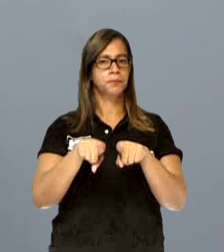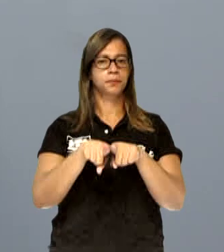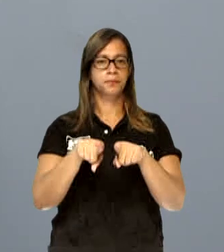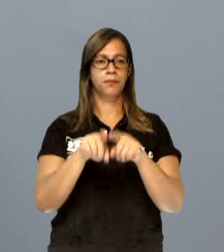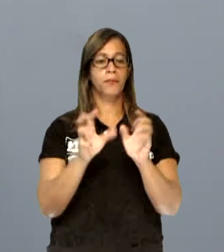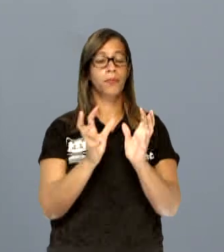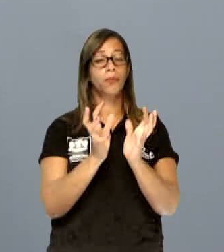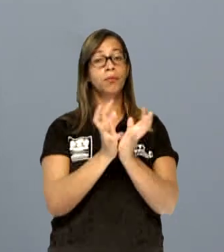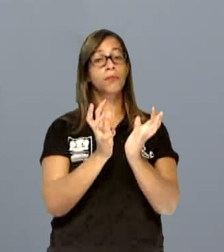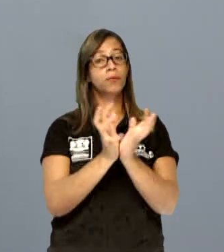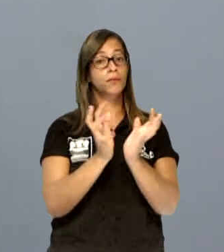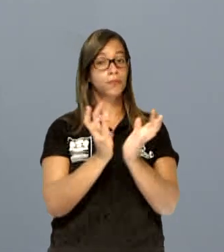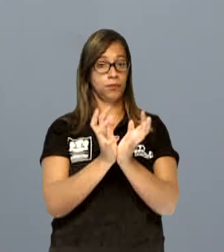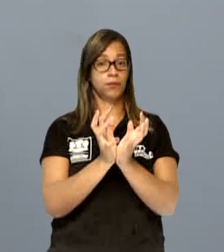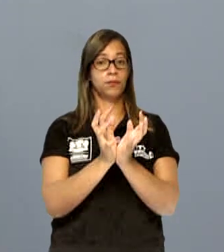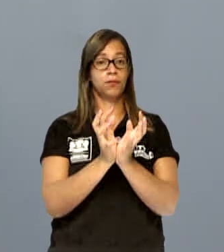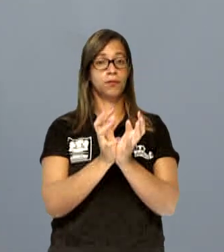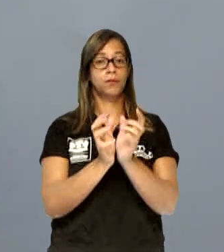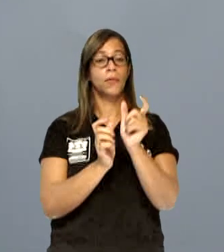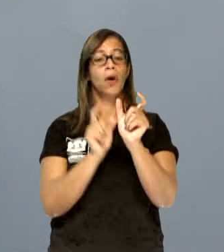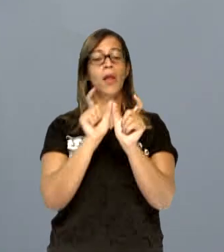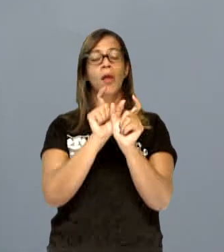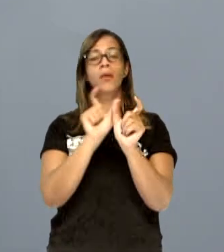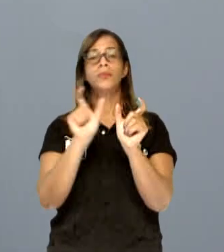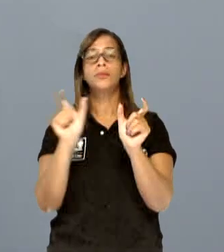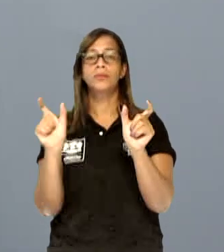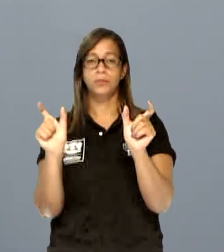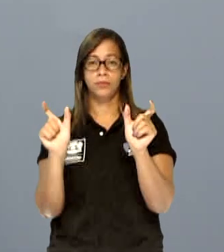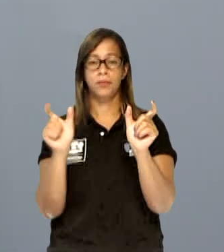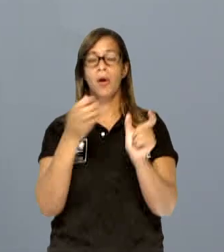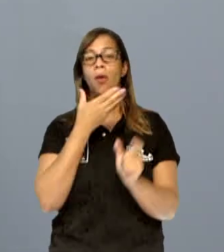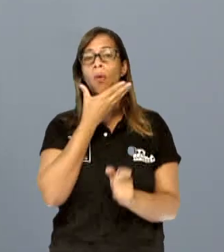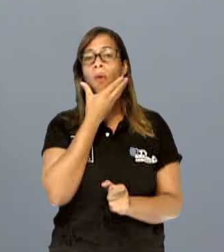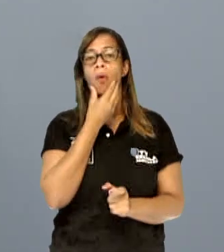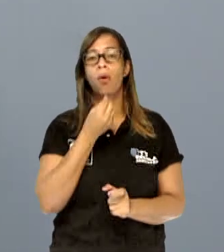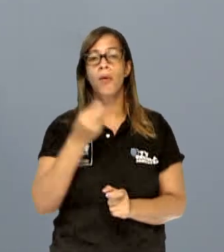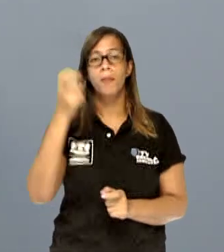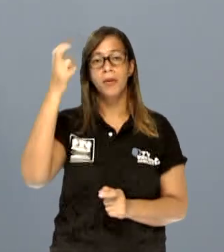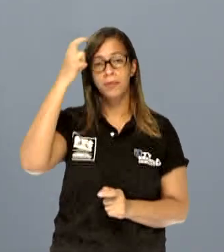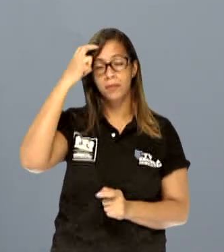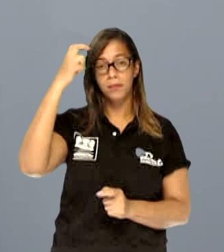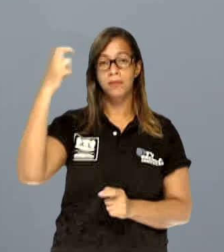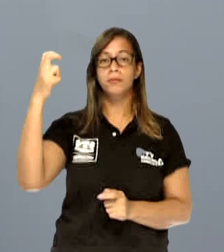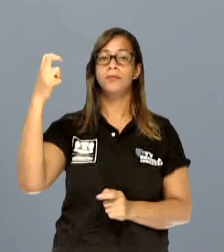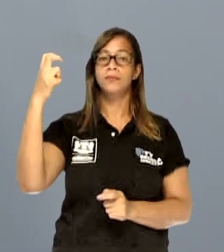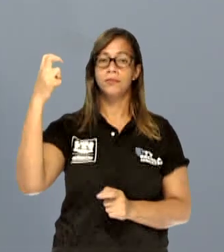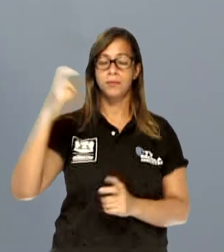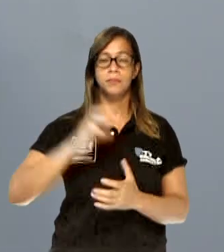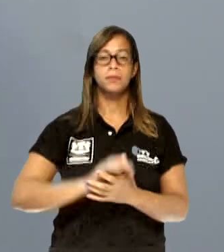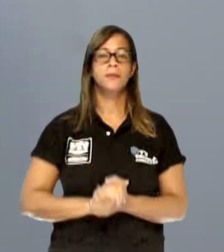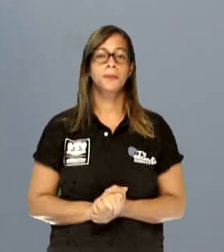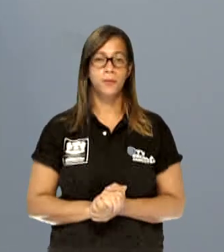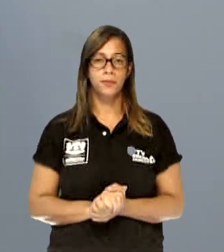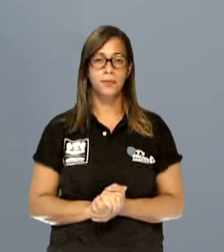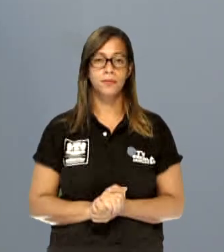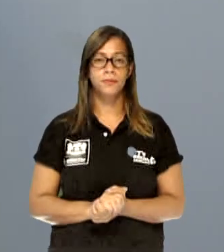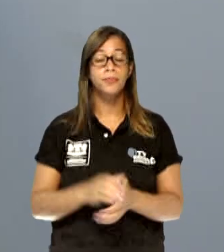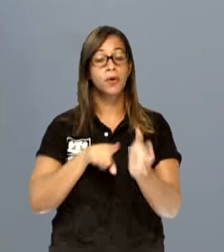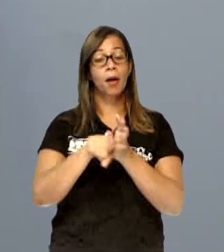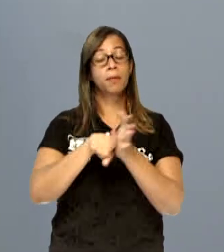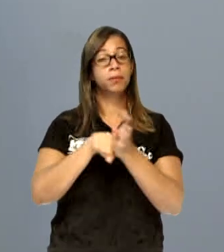de Homo sapiens, que ele deriva do latim homem sábio. As pesquisas revelam a